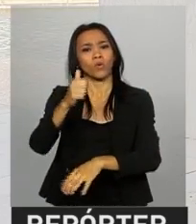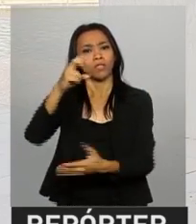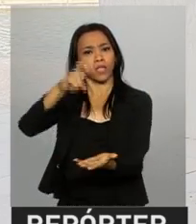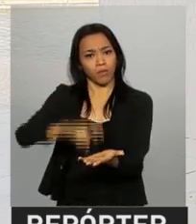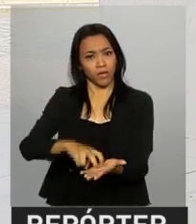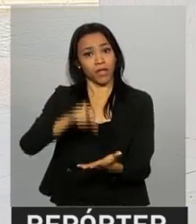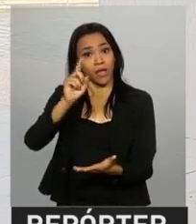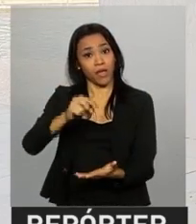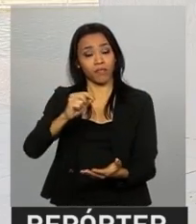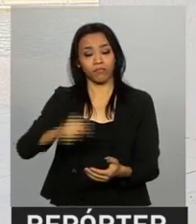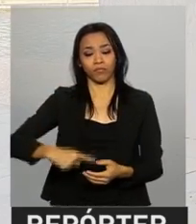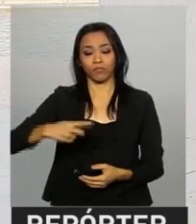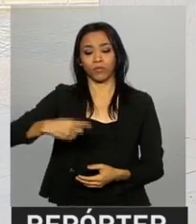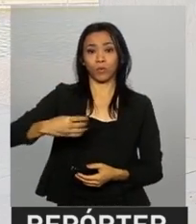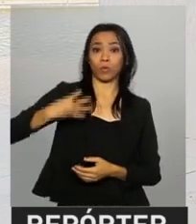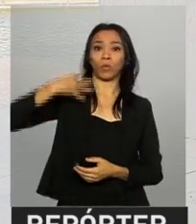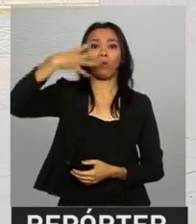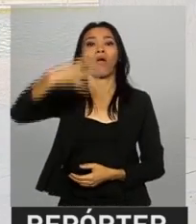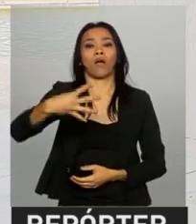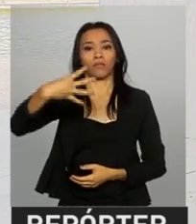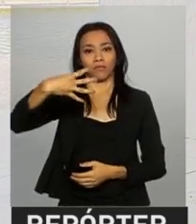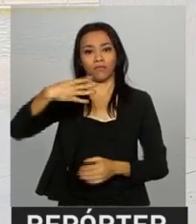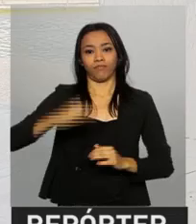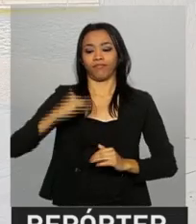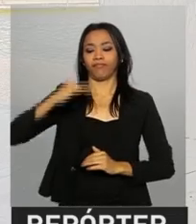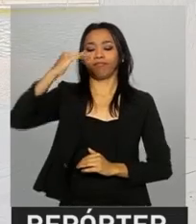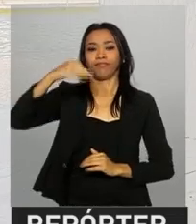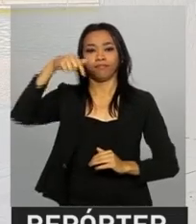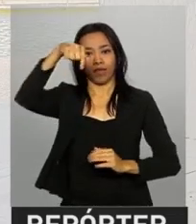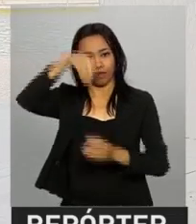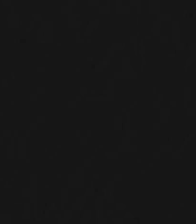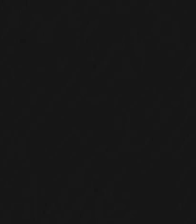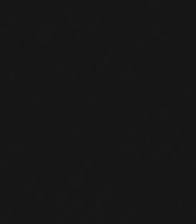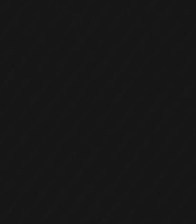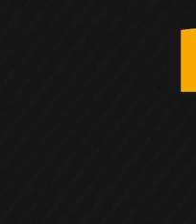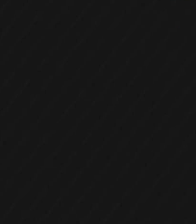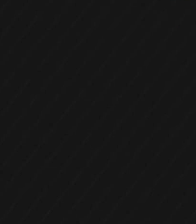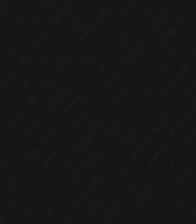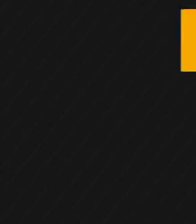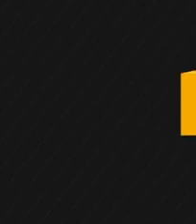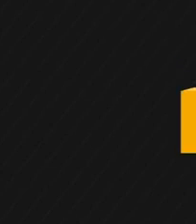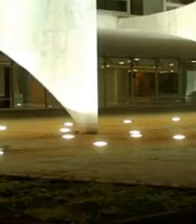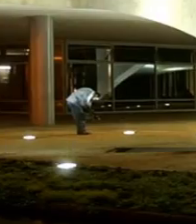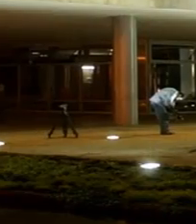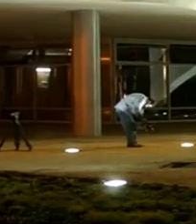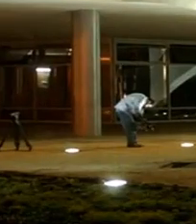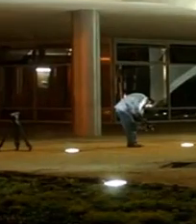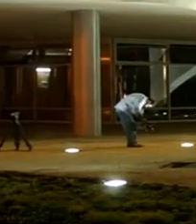acontecer no quarto andar aqui do Palácio do Planalto. Voltamos com você, Daniele.